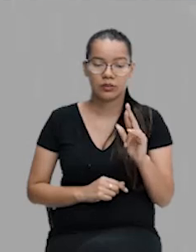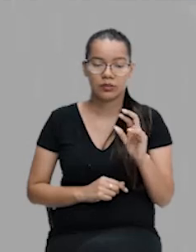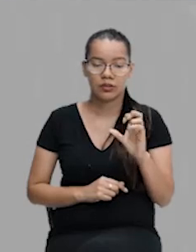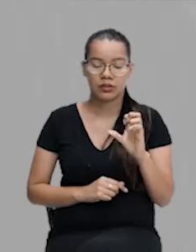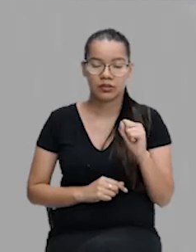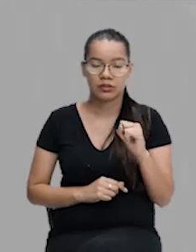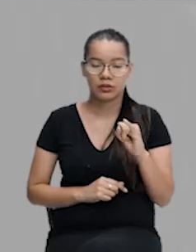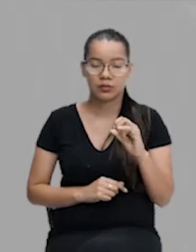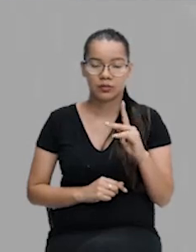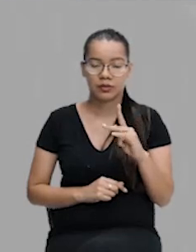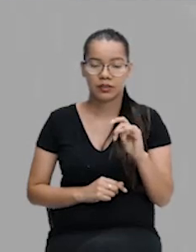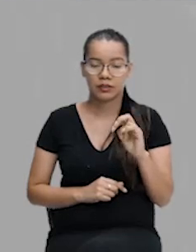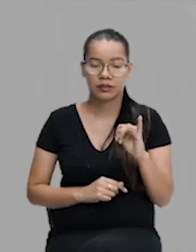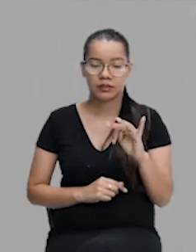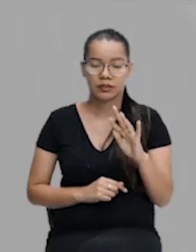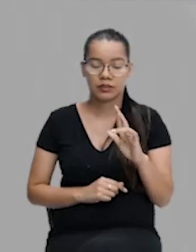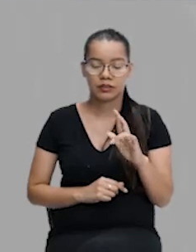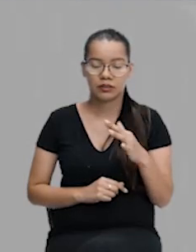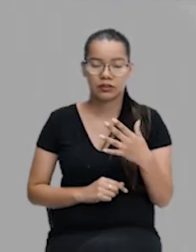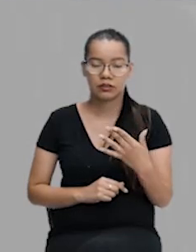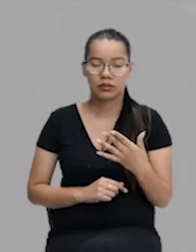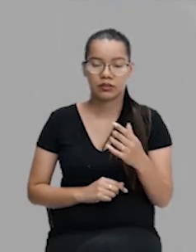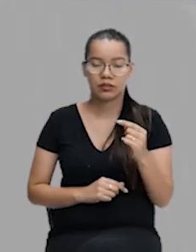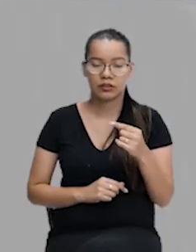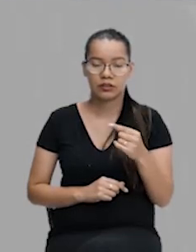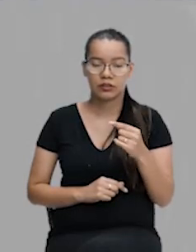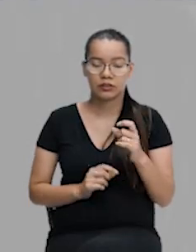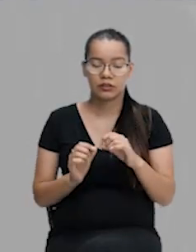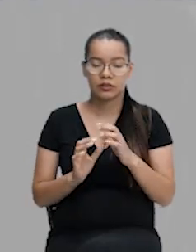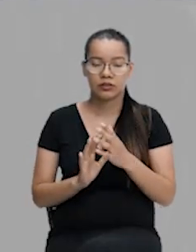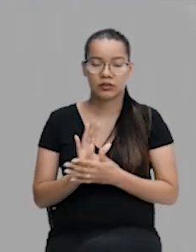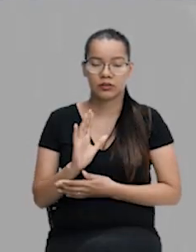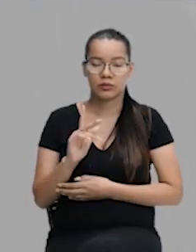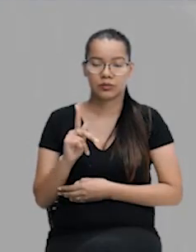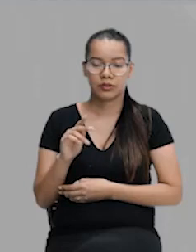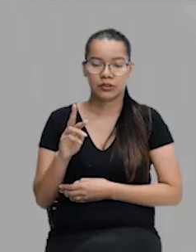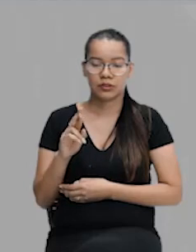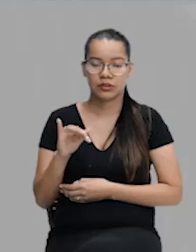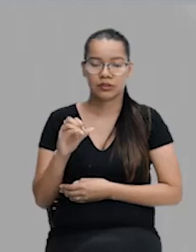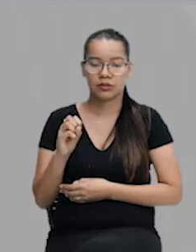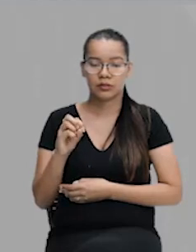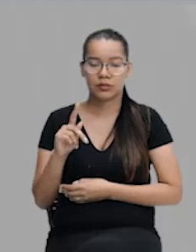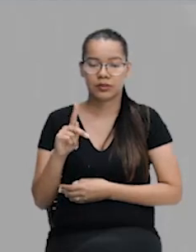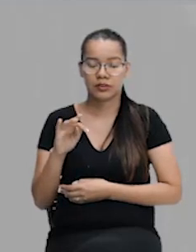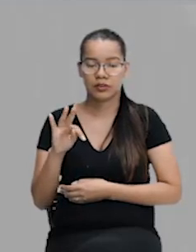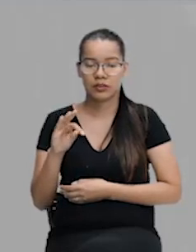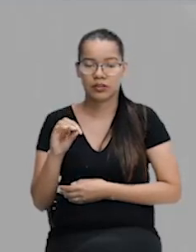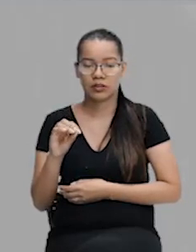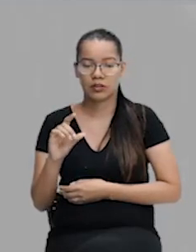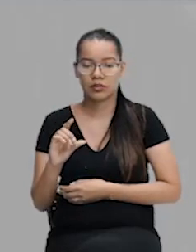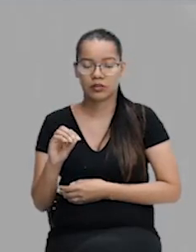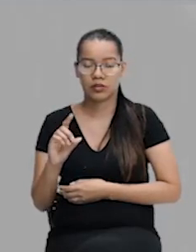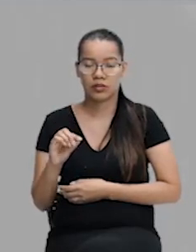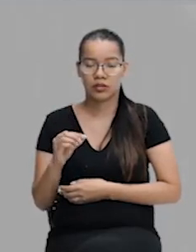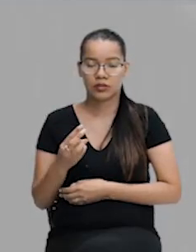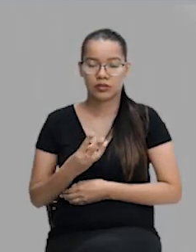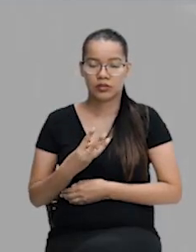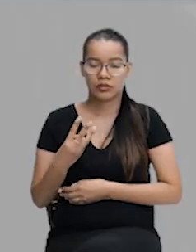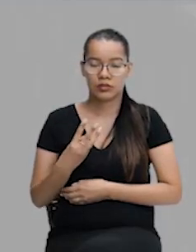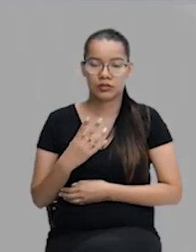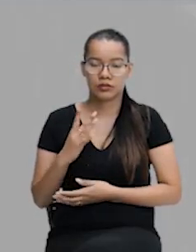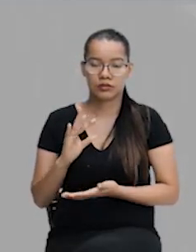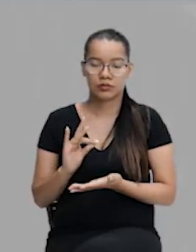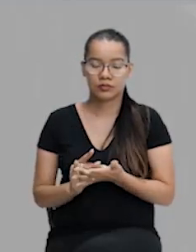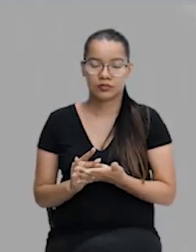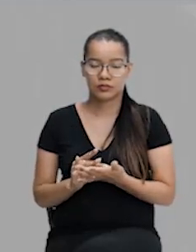do recipiente. Então, a formação de precipitado é um terceiro fator para que uma reação